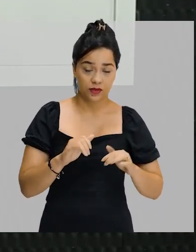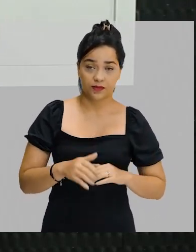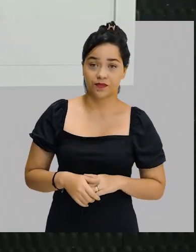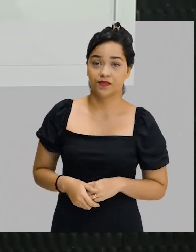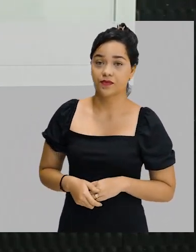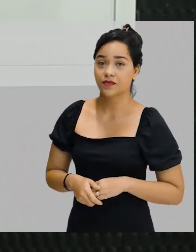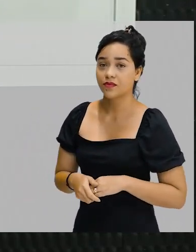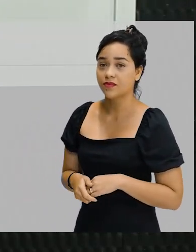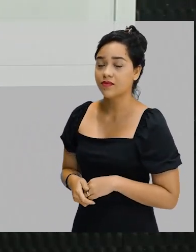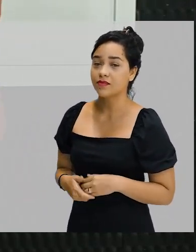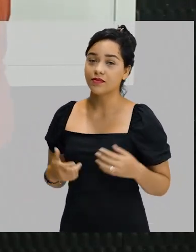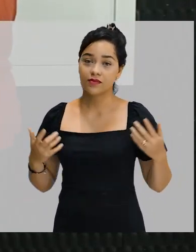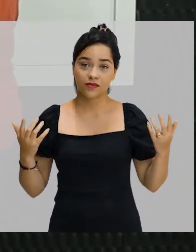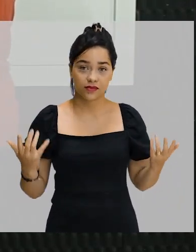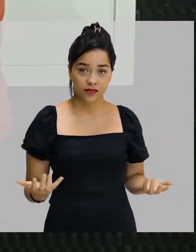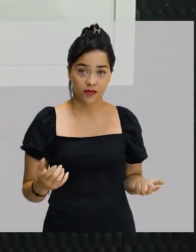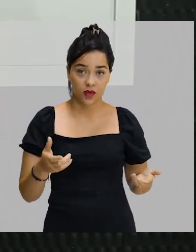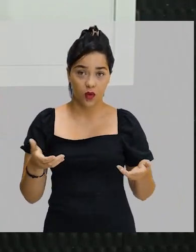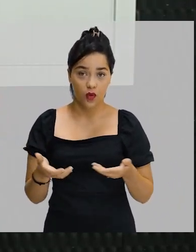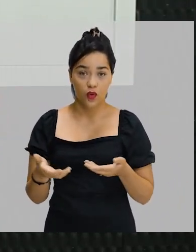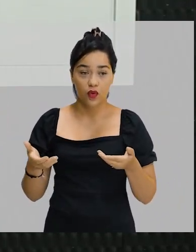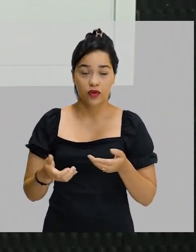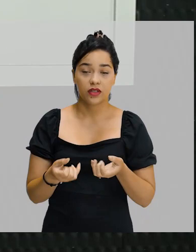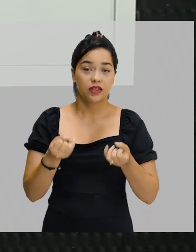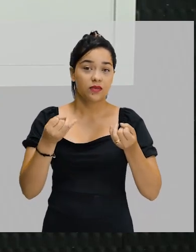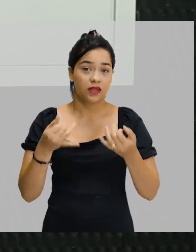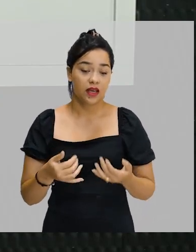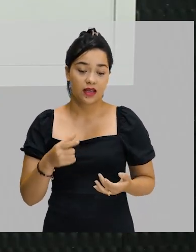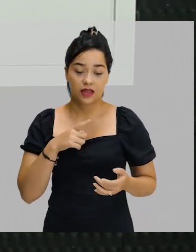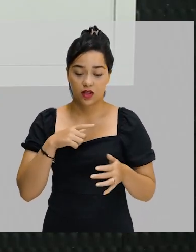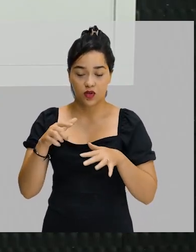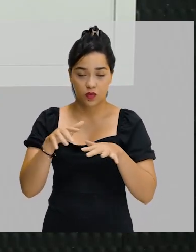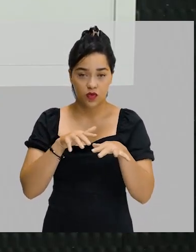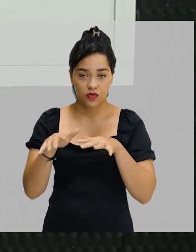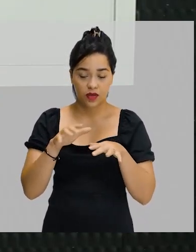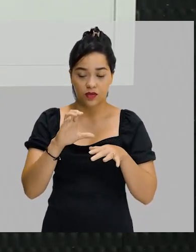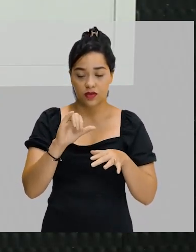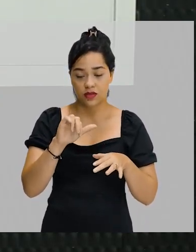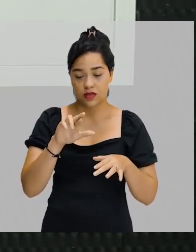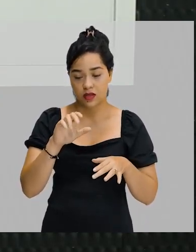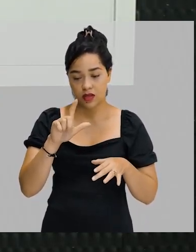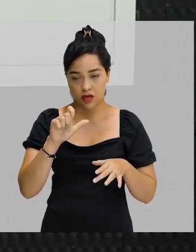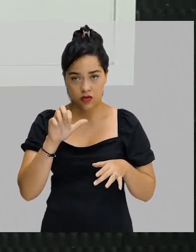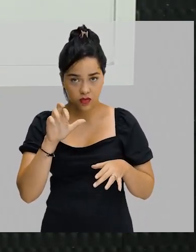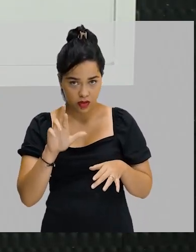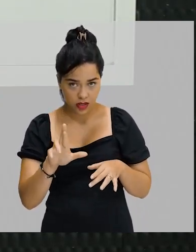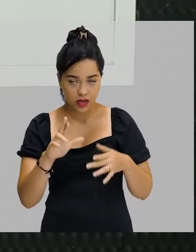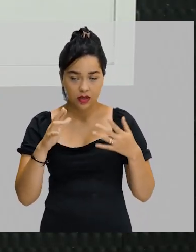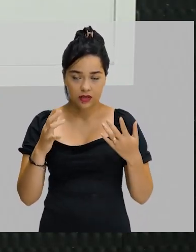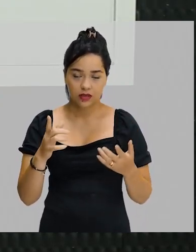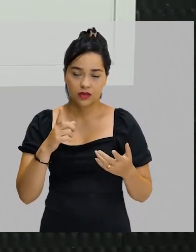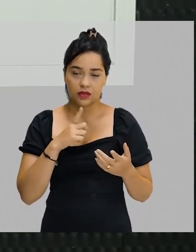dadas, ok? Então hoje nós vamos falar do movimento circular